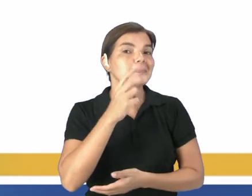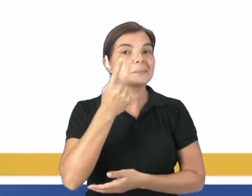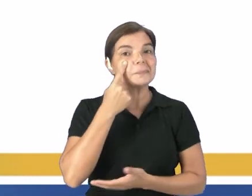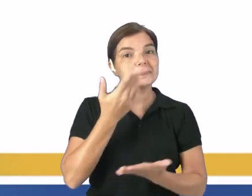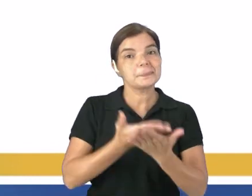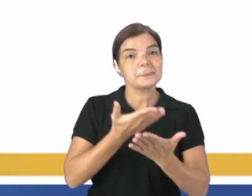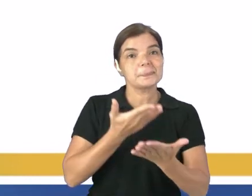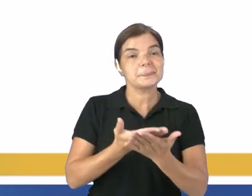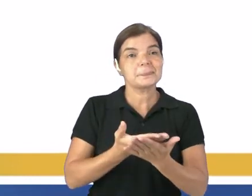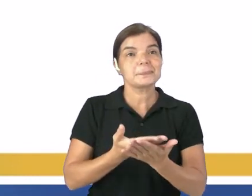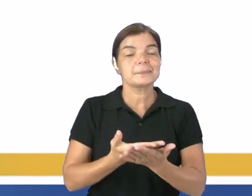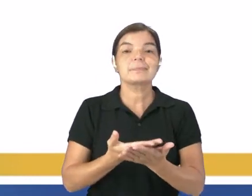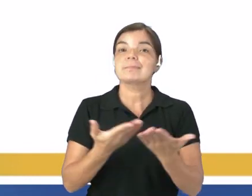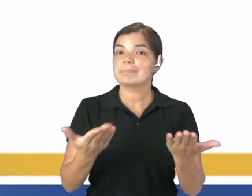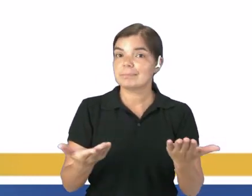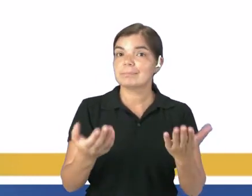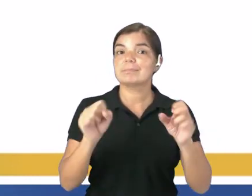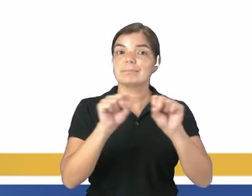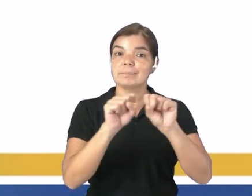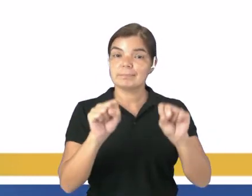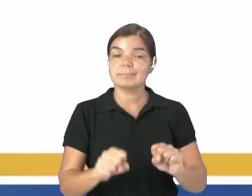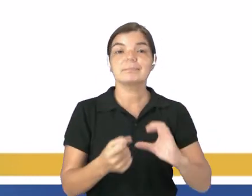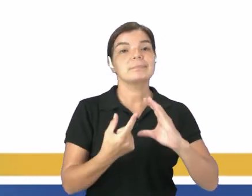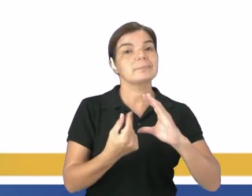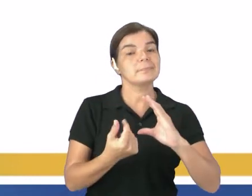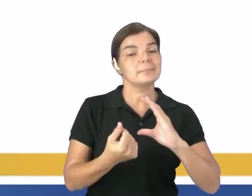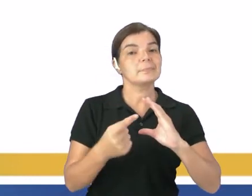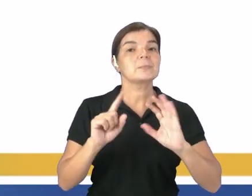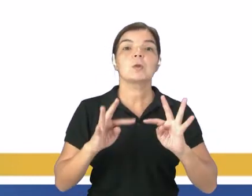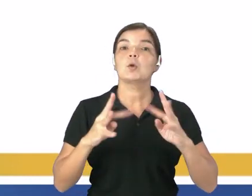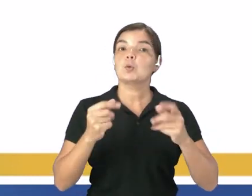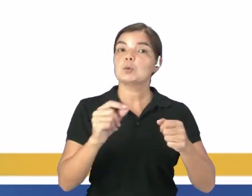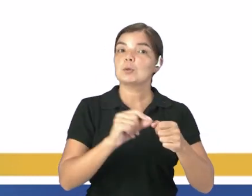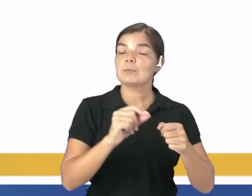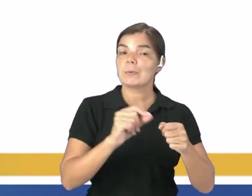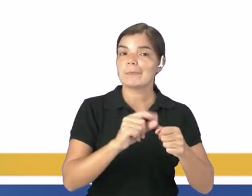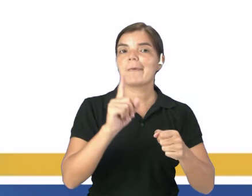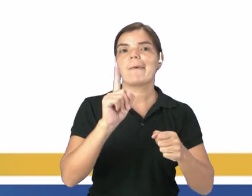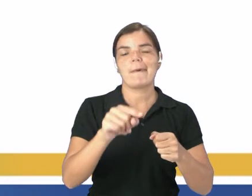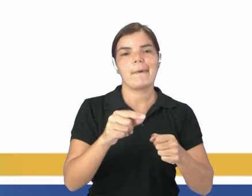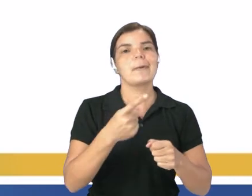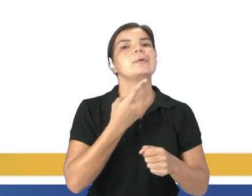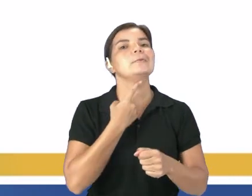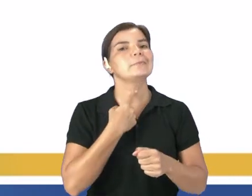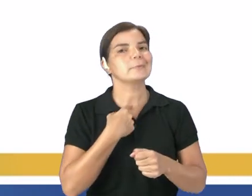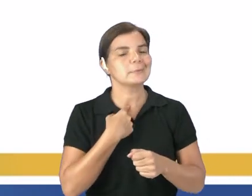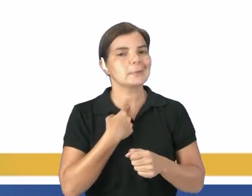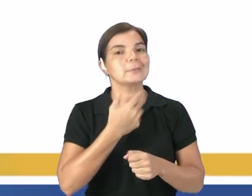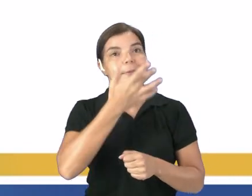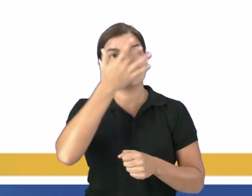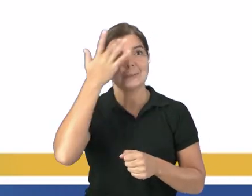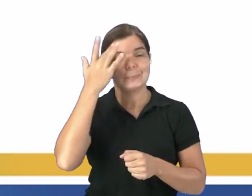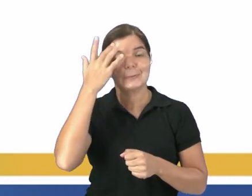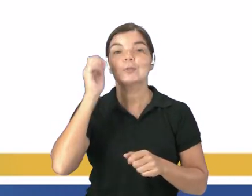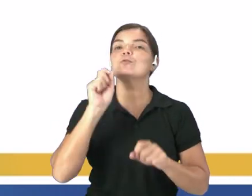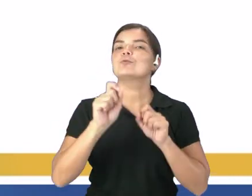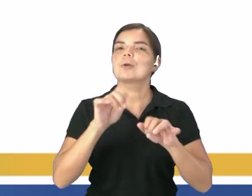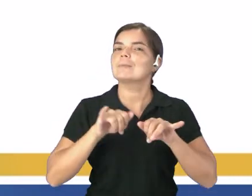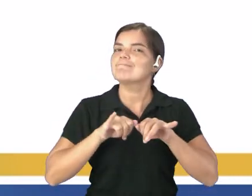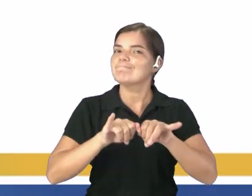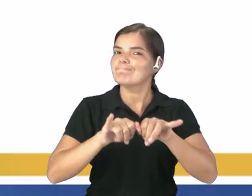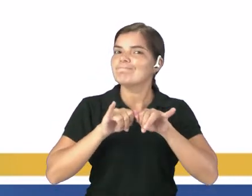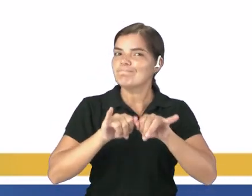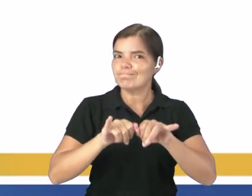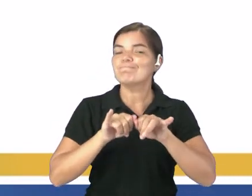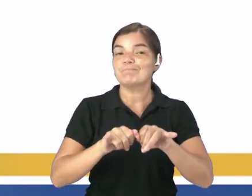viu, esse sistema capitalista, tudo que vai ser produzido nele vai ser para atender os interesses do mercado